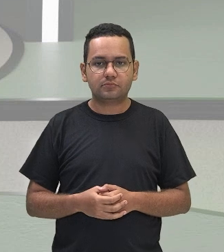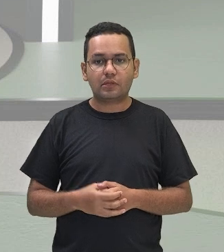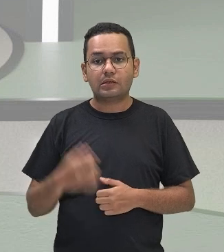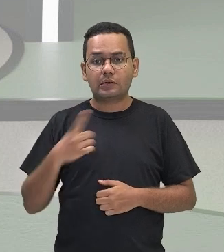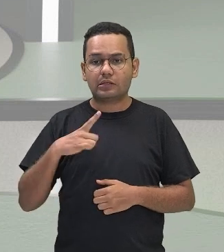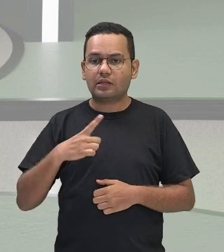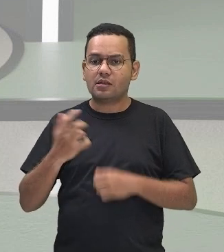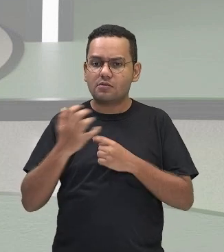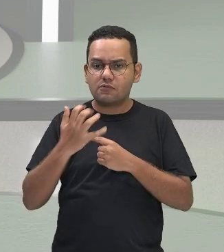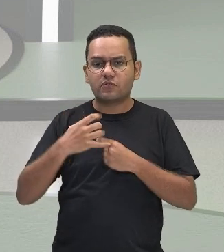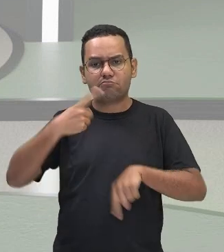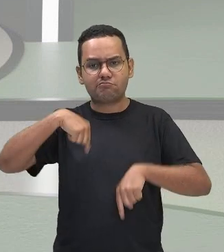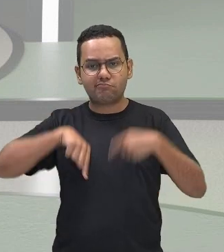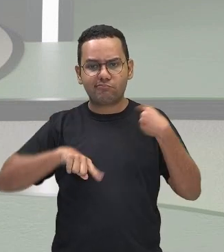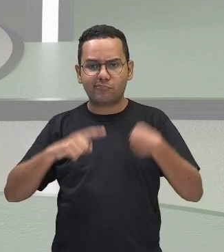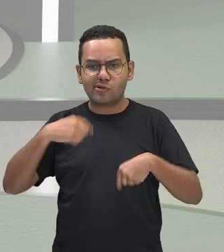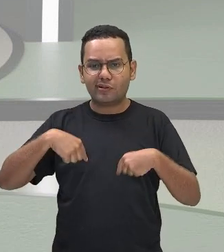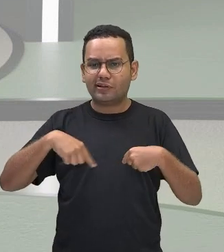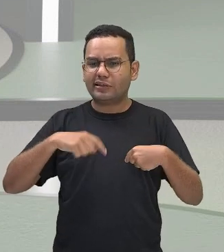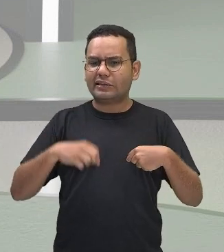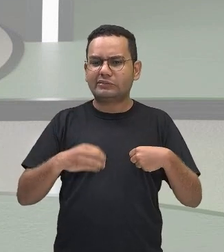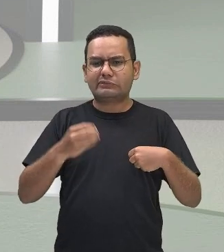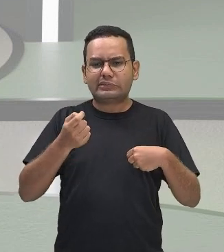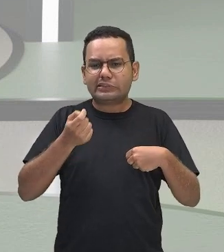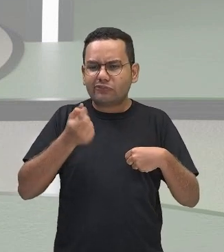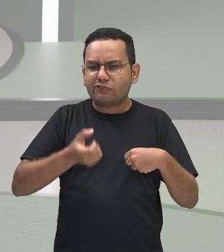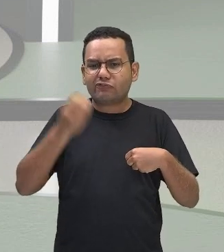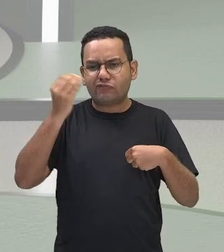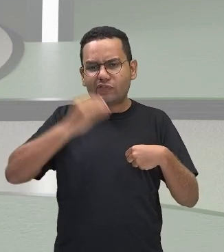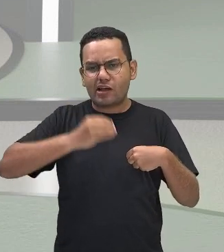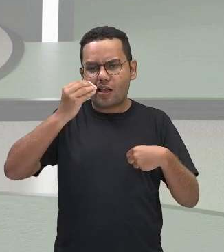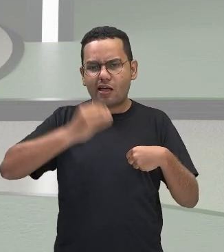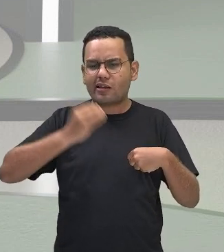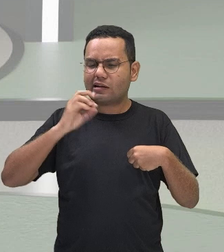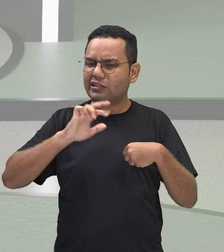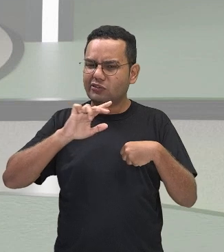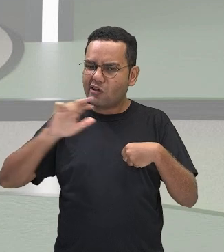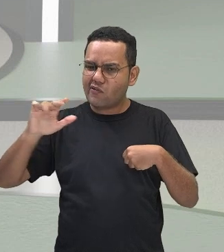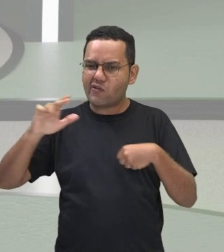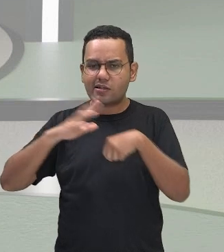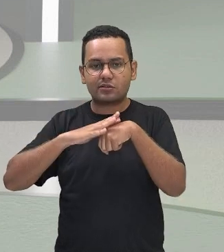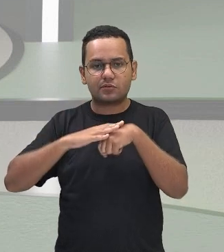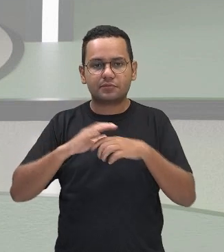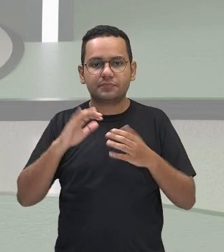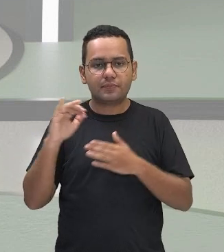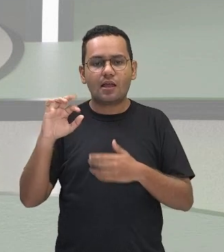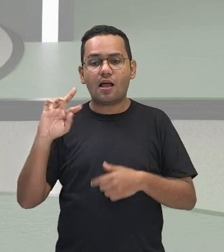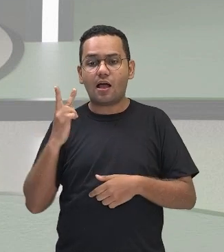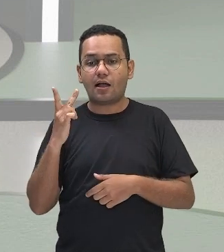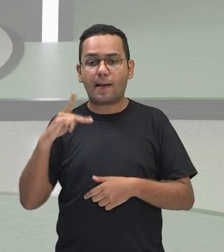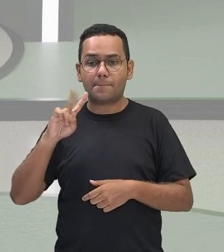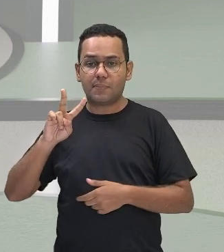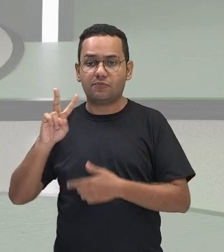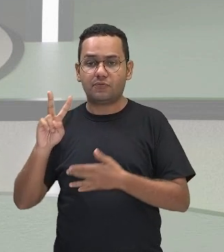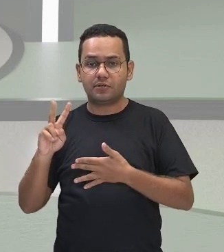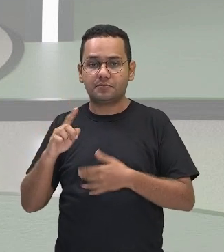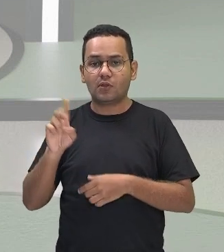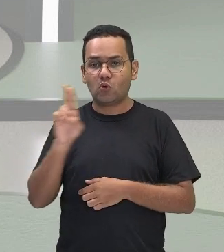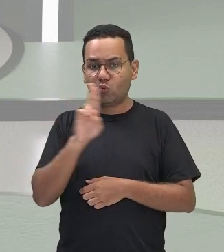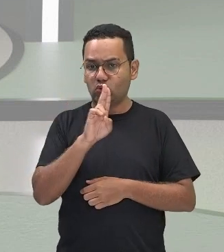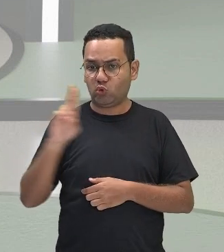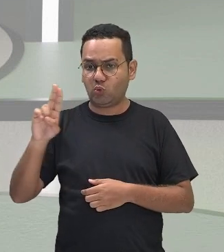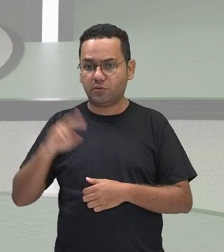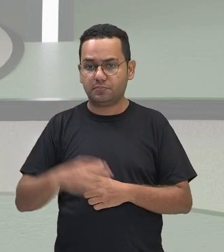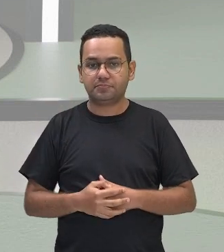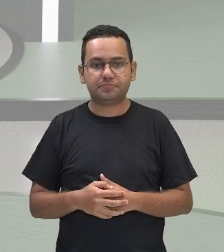humano, deixa o sistema vulnerável às mais diversas doenças. HPV, né, papiloma vírus humanos,